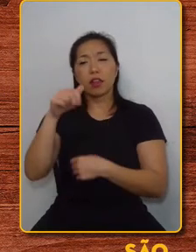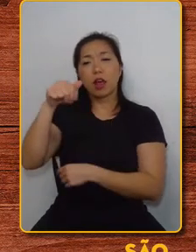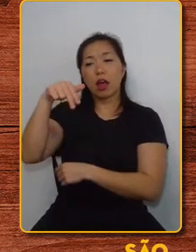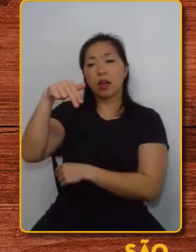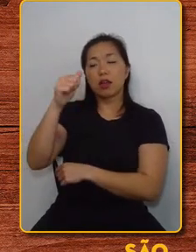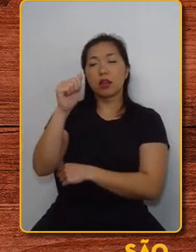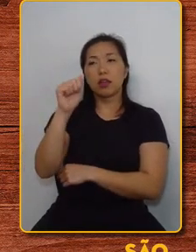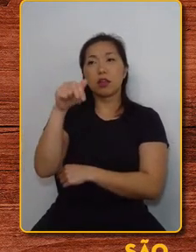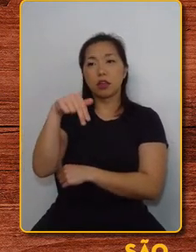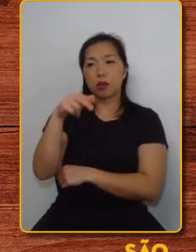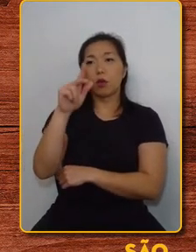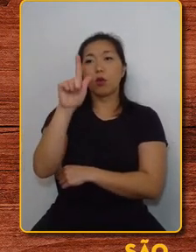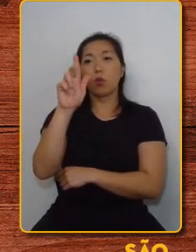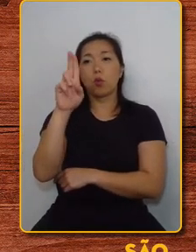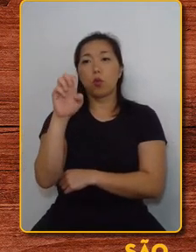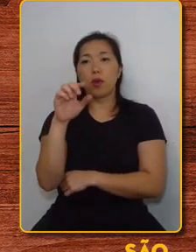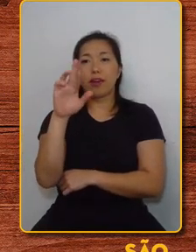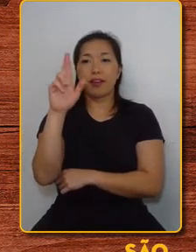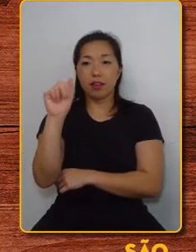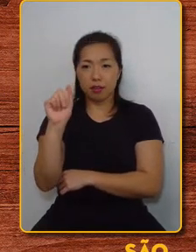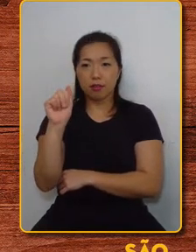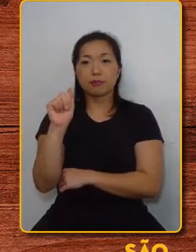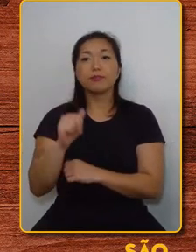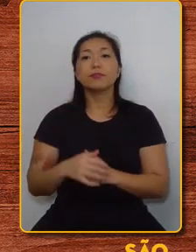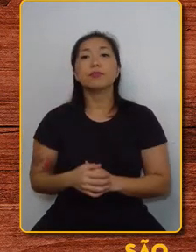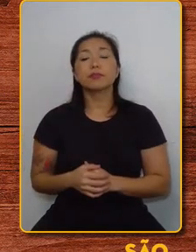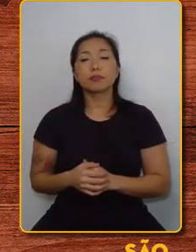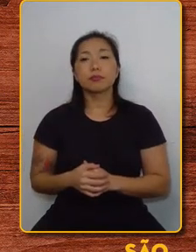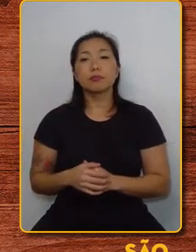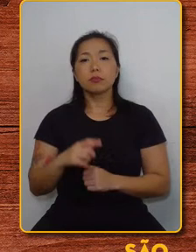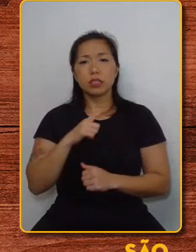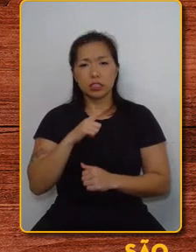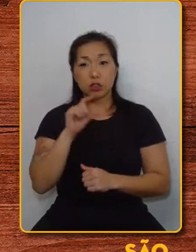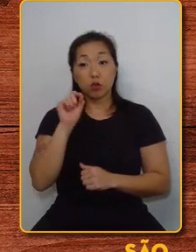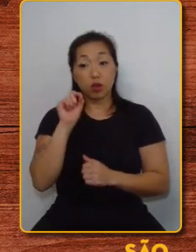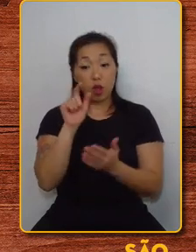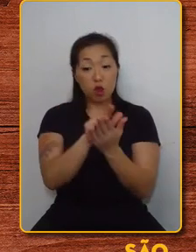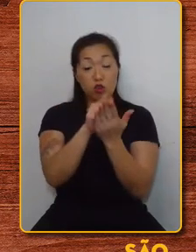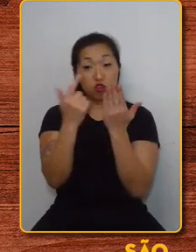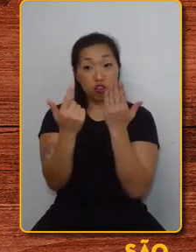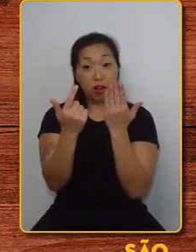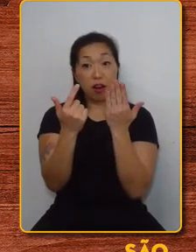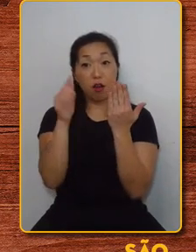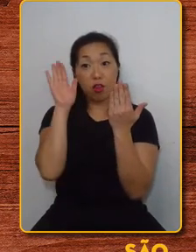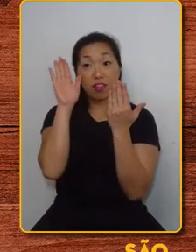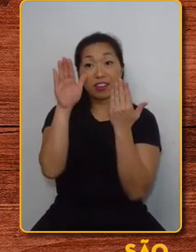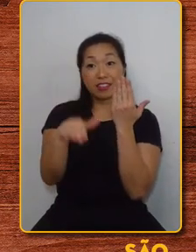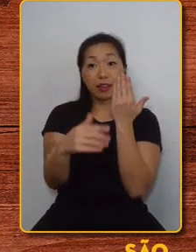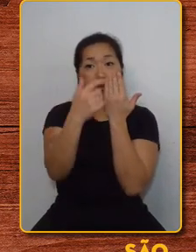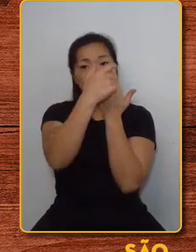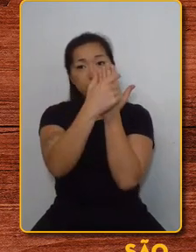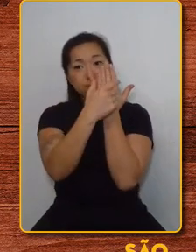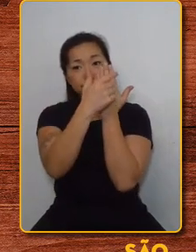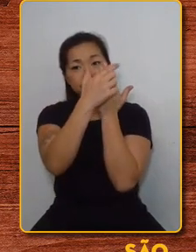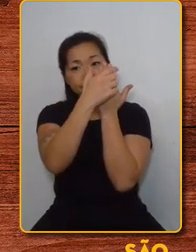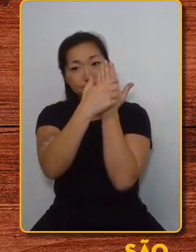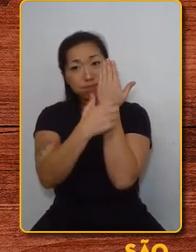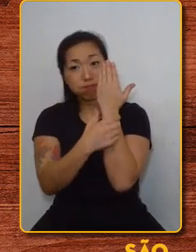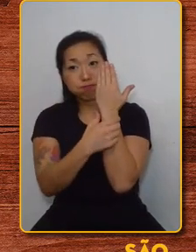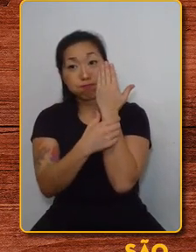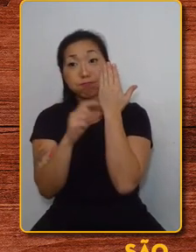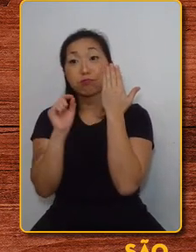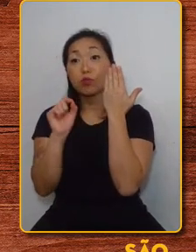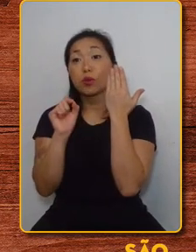ganhou uma meia página do Jornal da Tarde, que na época existia, que era assim,